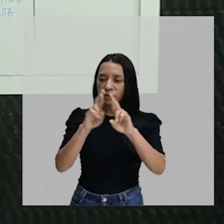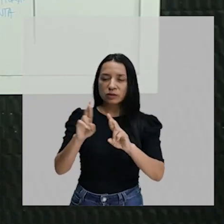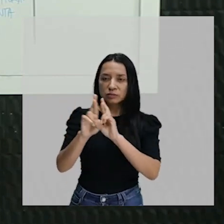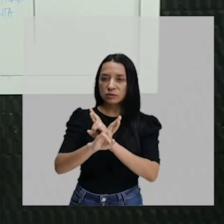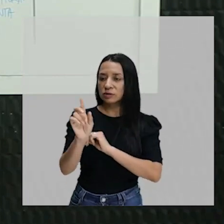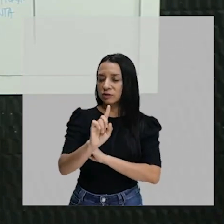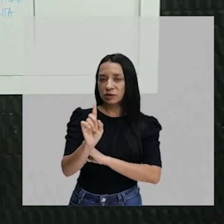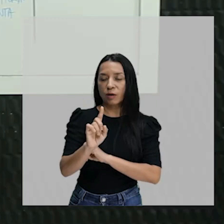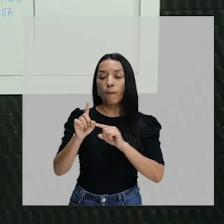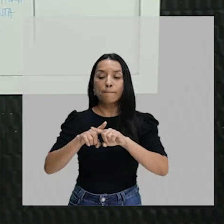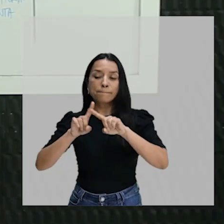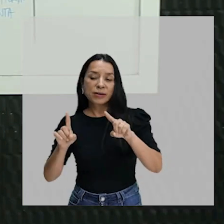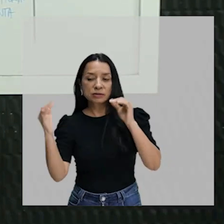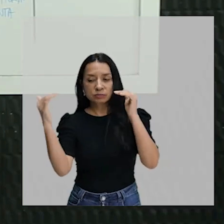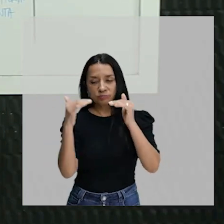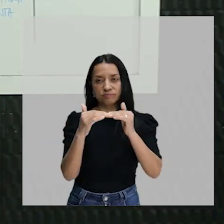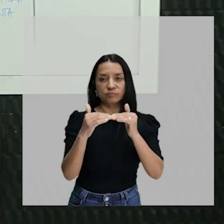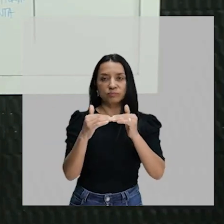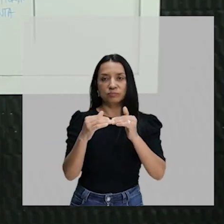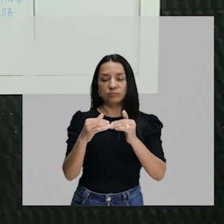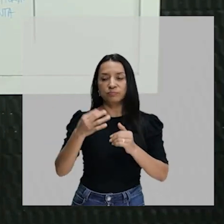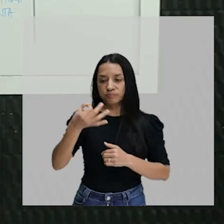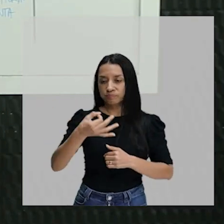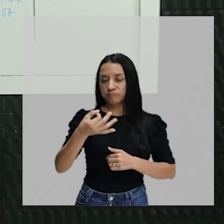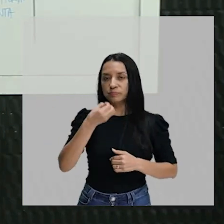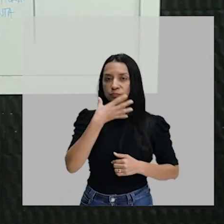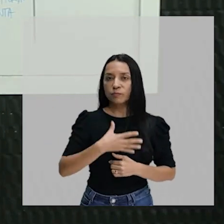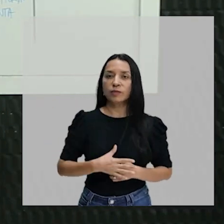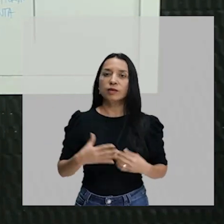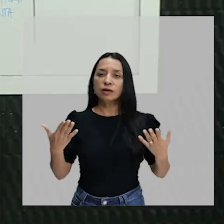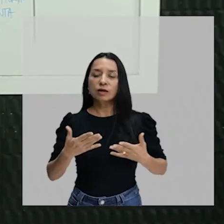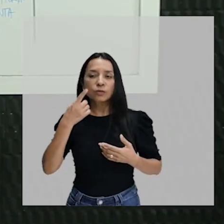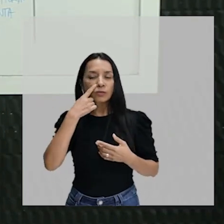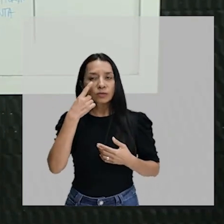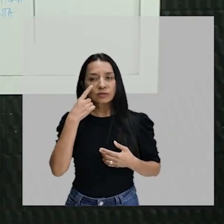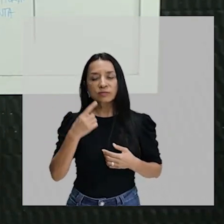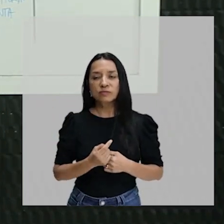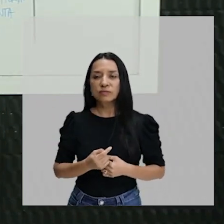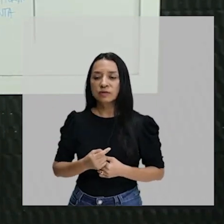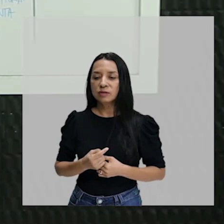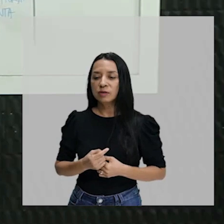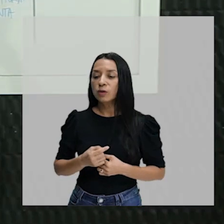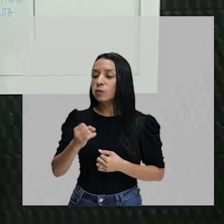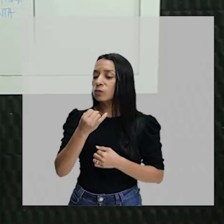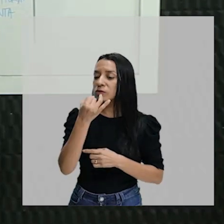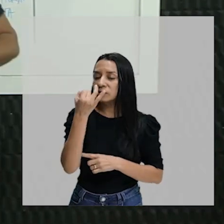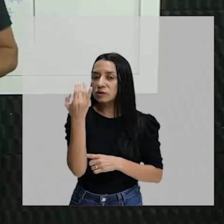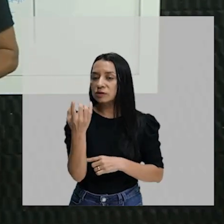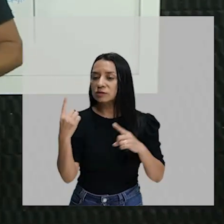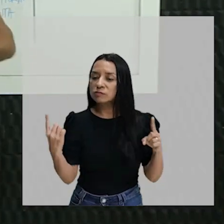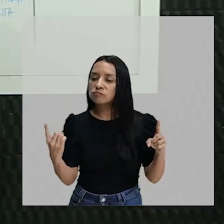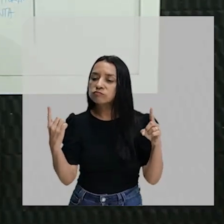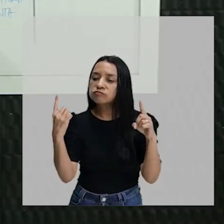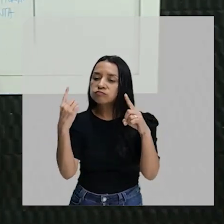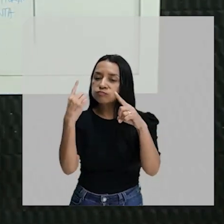mesma proporção certinho turma beleza vamos agora ver quando as grandezas são inversamente proporcionais